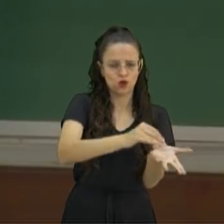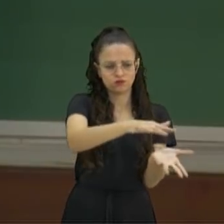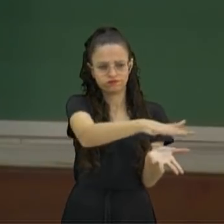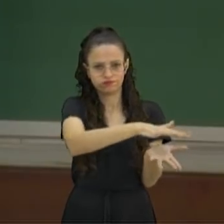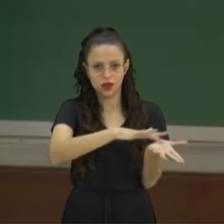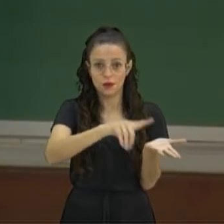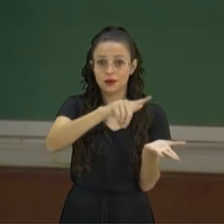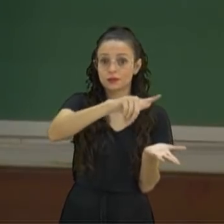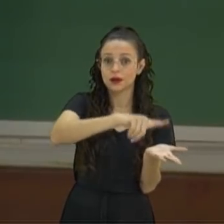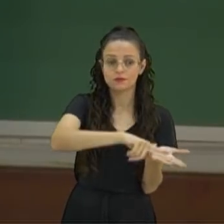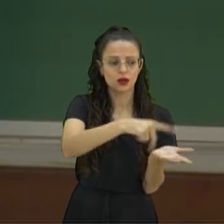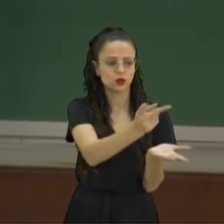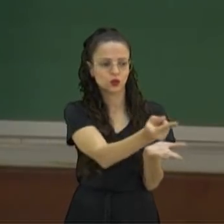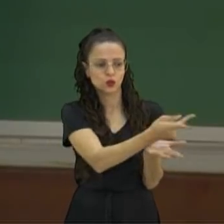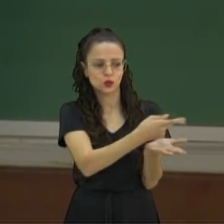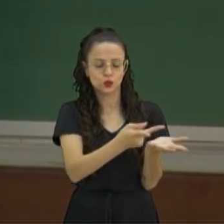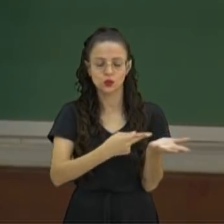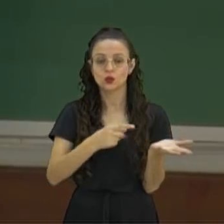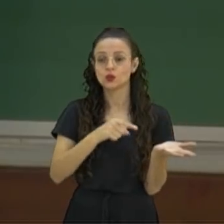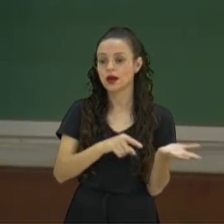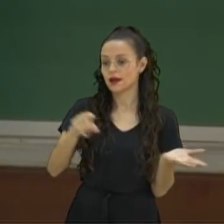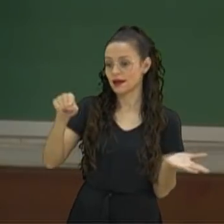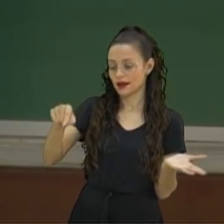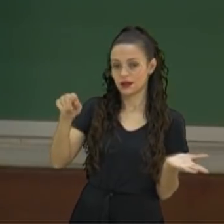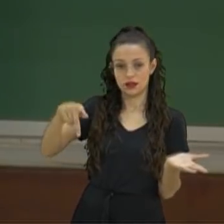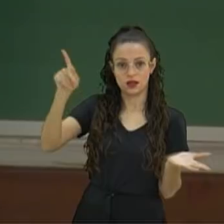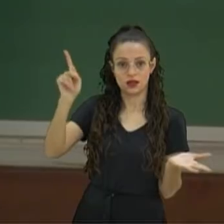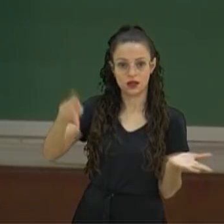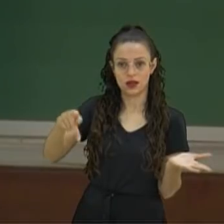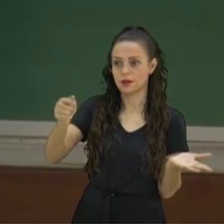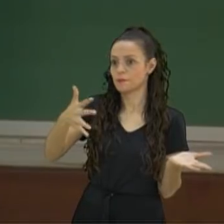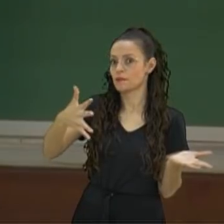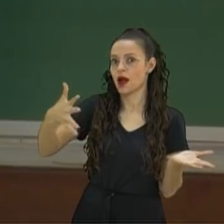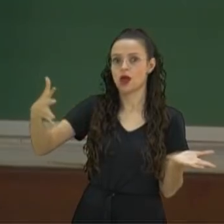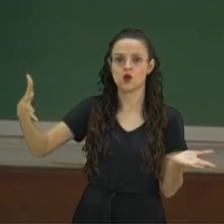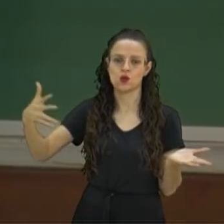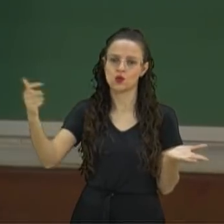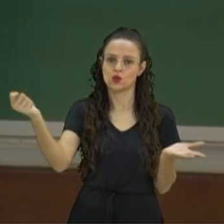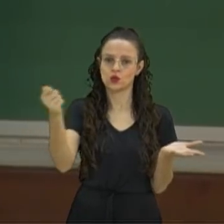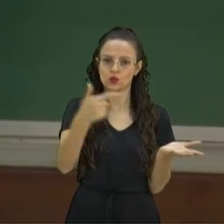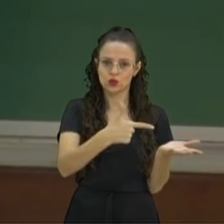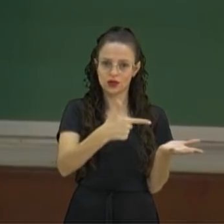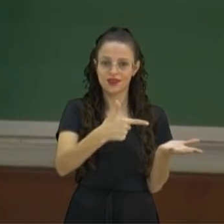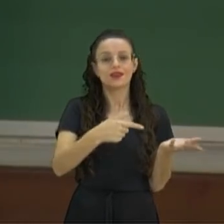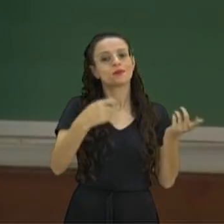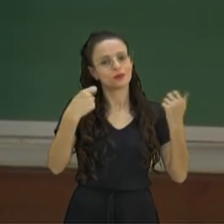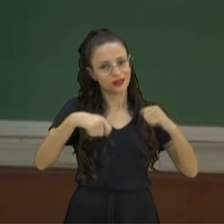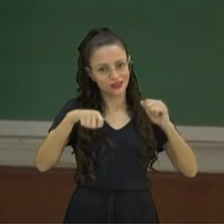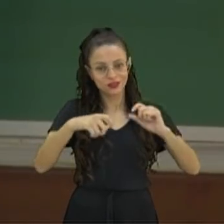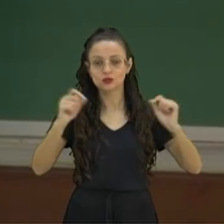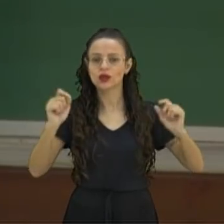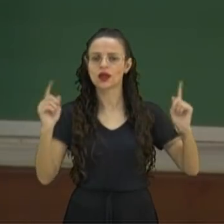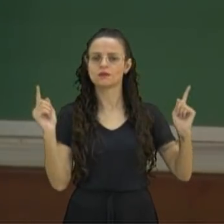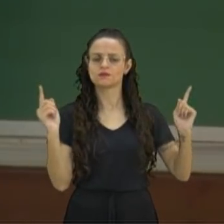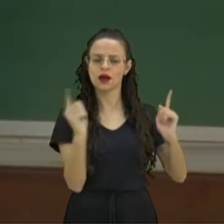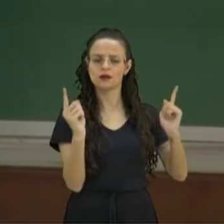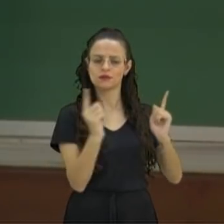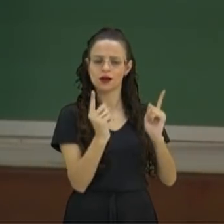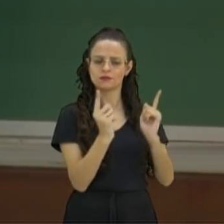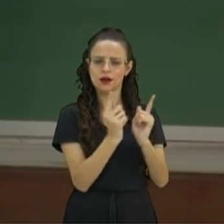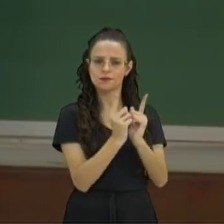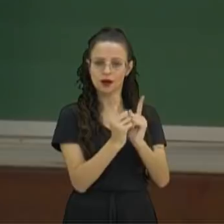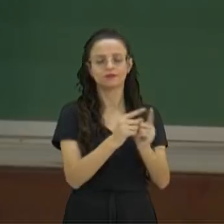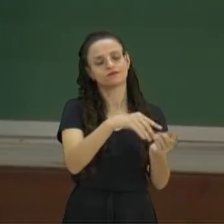no papel algo ali da realidade que é maior. Então, eu preciso reduzir para que